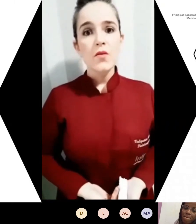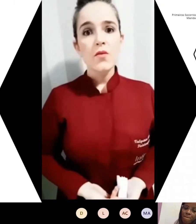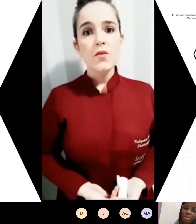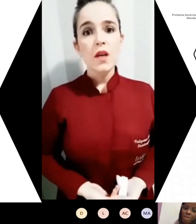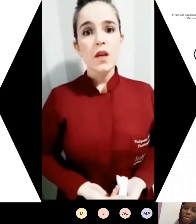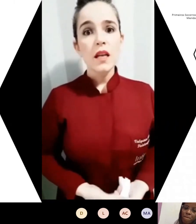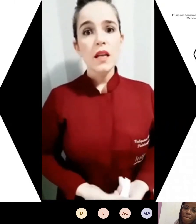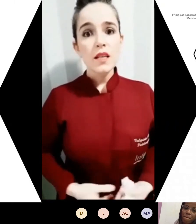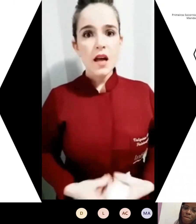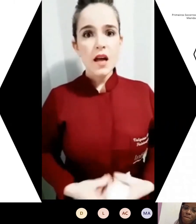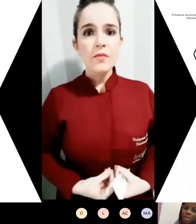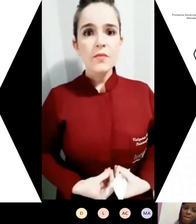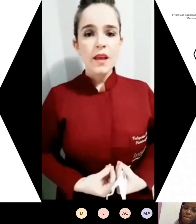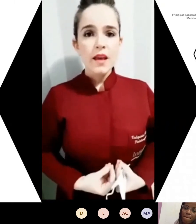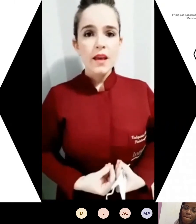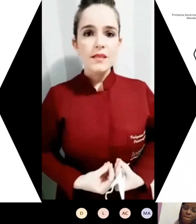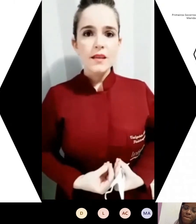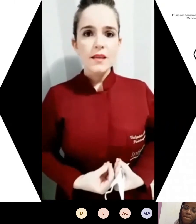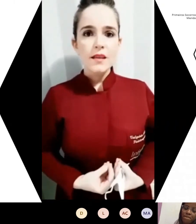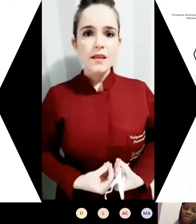Então, eu queria deixar